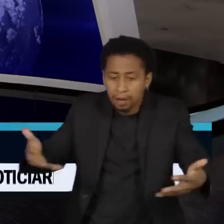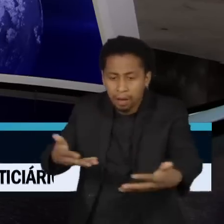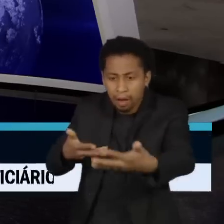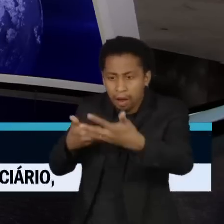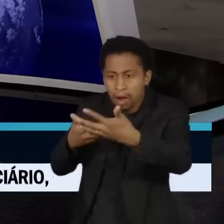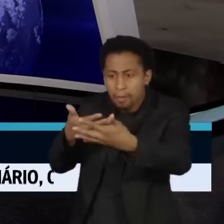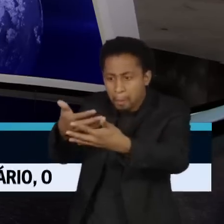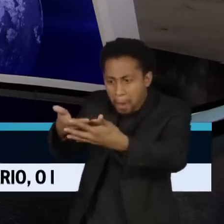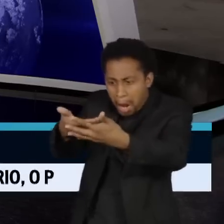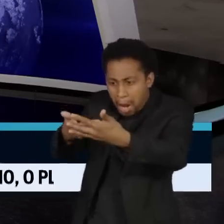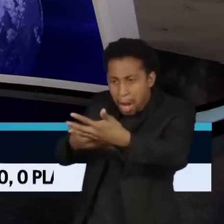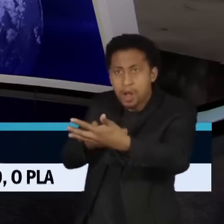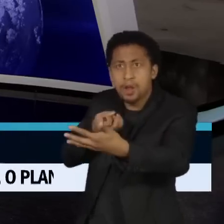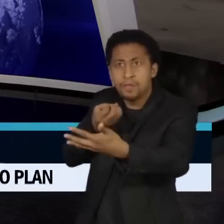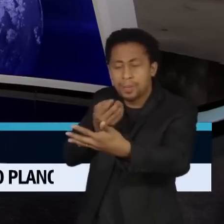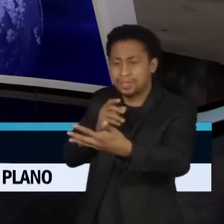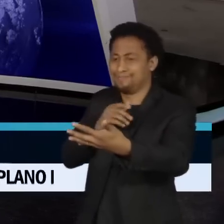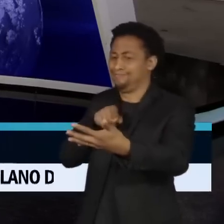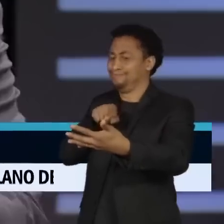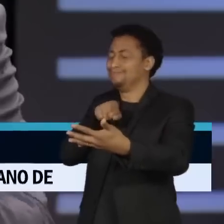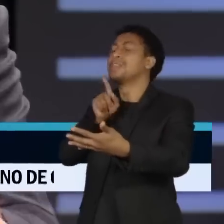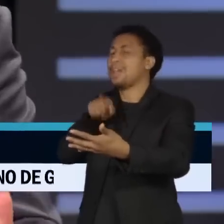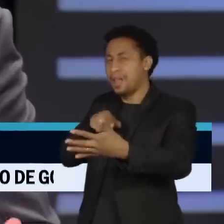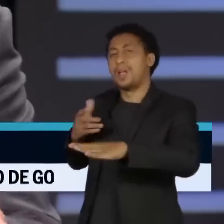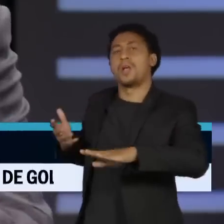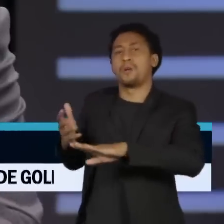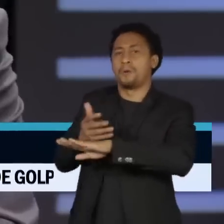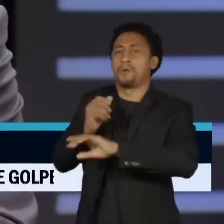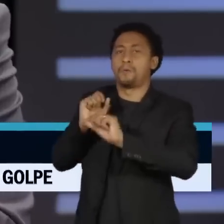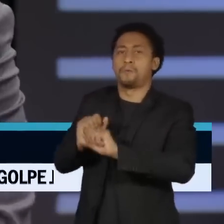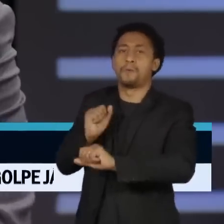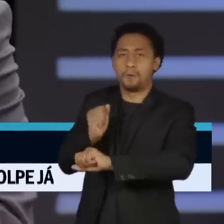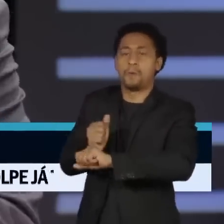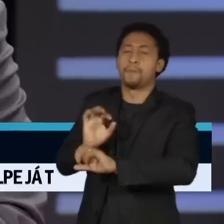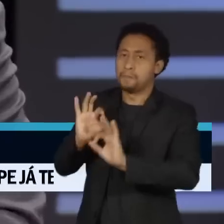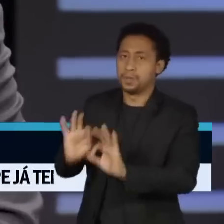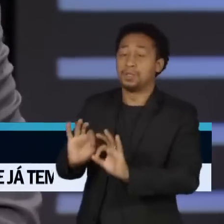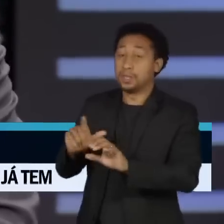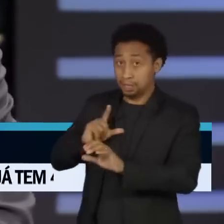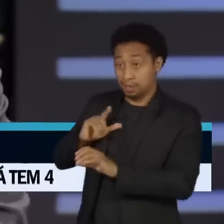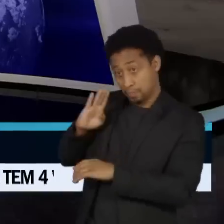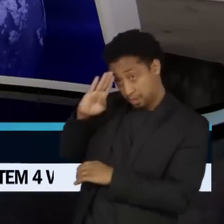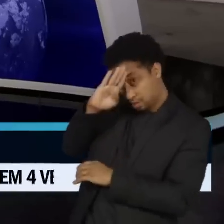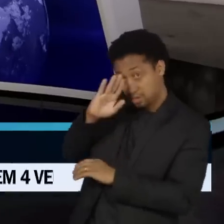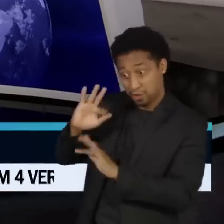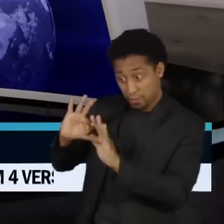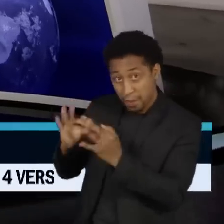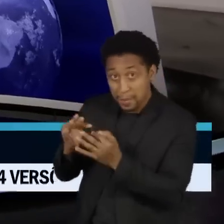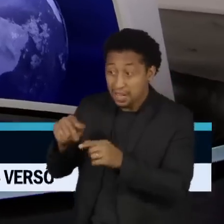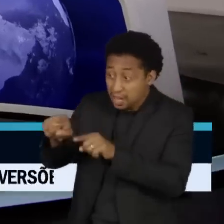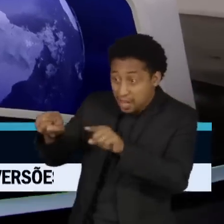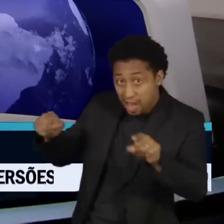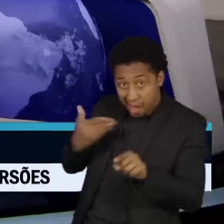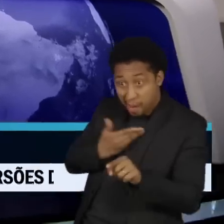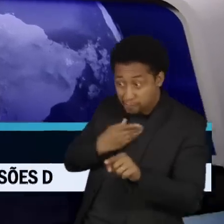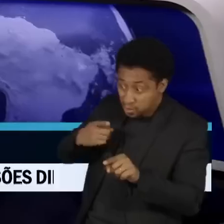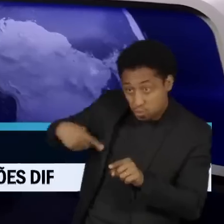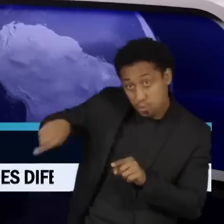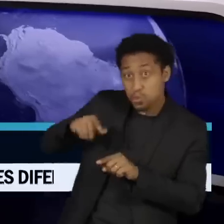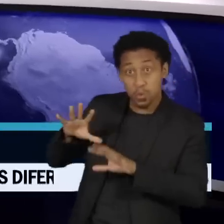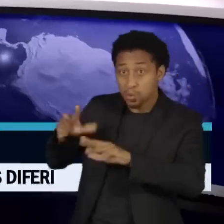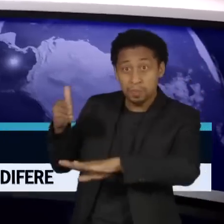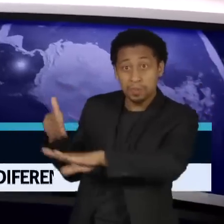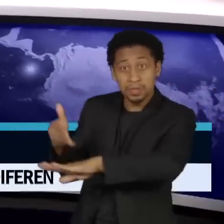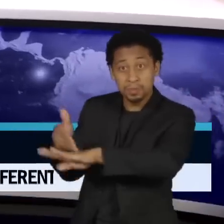de um golpe de Estado. E é isso que precisa ser investigado, porque ela envolve o presidente, seus familiares e aliados. Denilde, o Alexandre de Moraes, como a gente